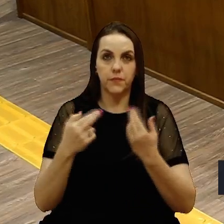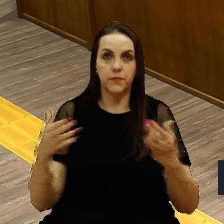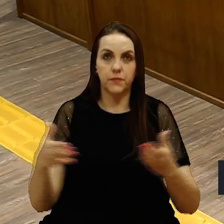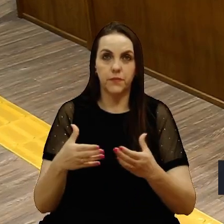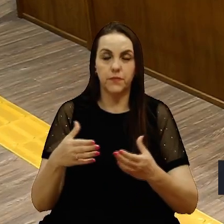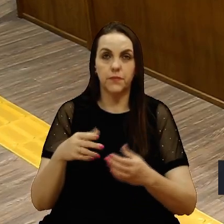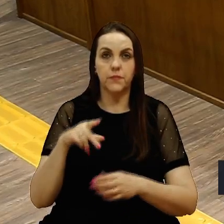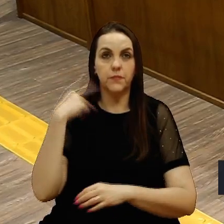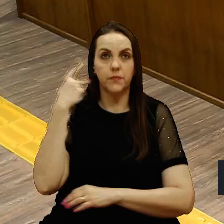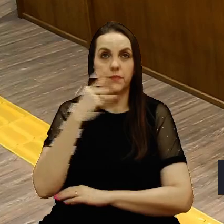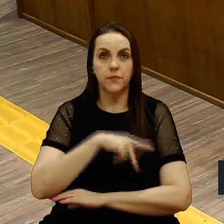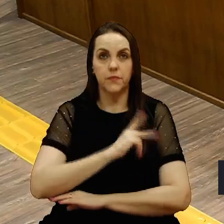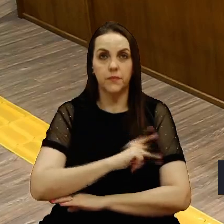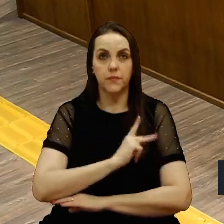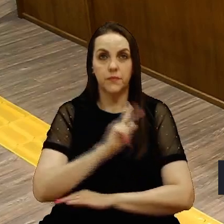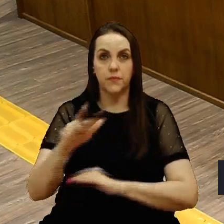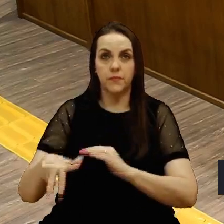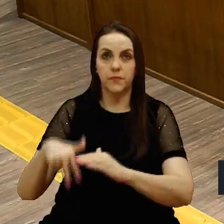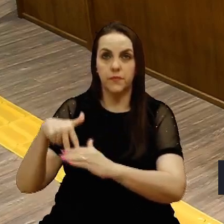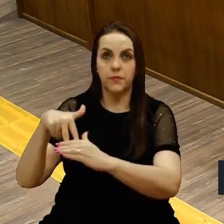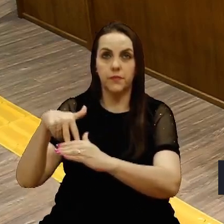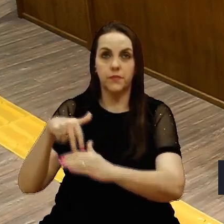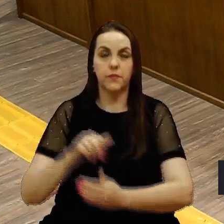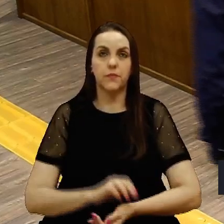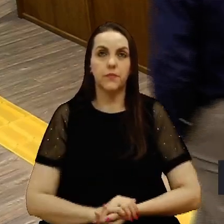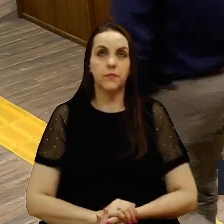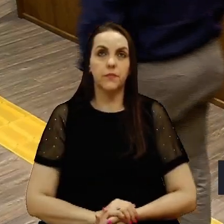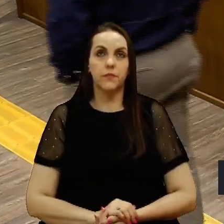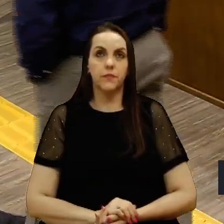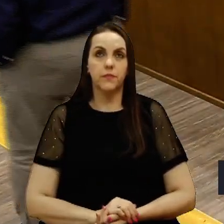Pedro Rodrigues, da tribuna.